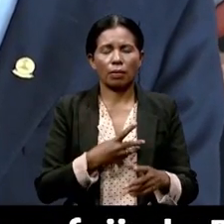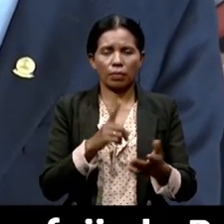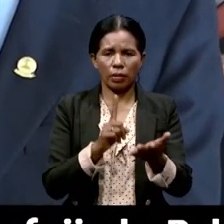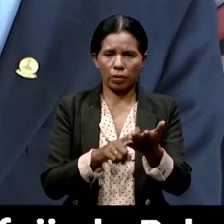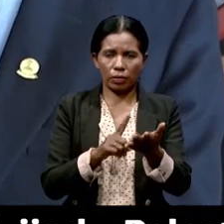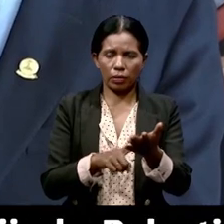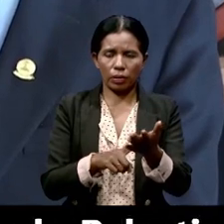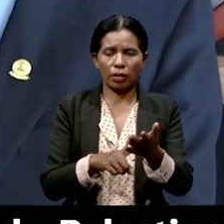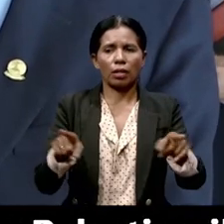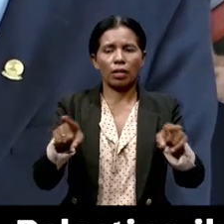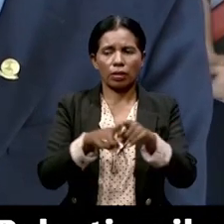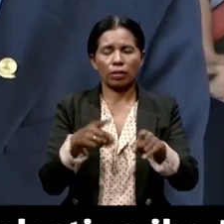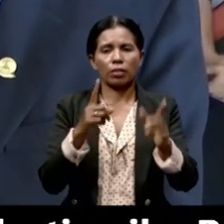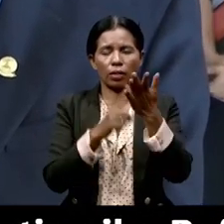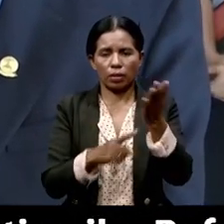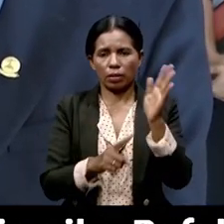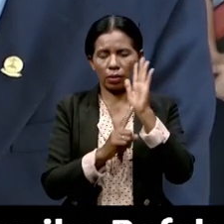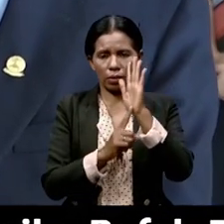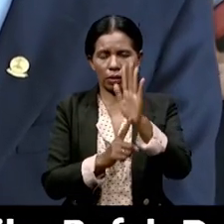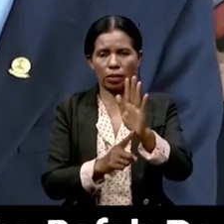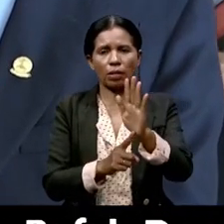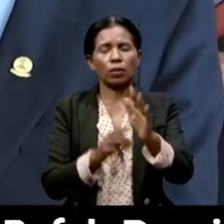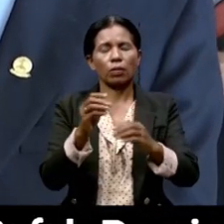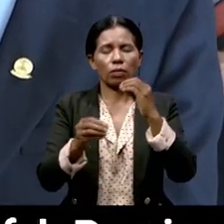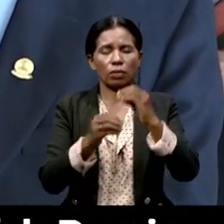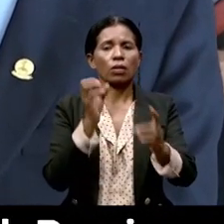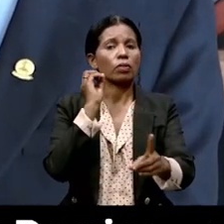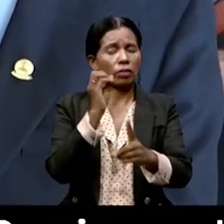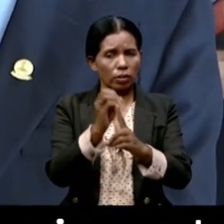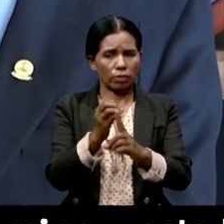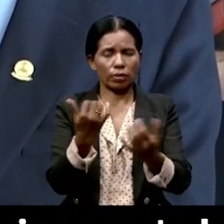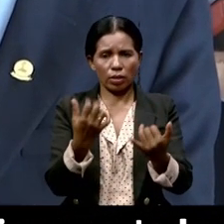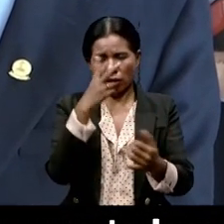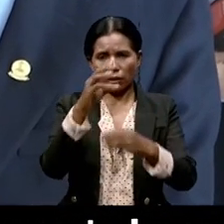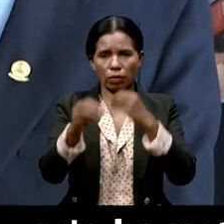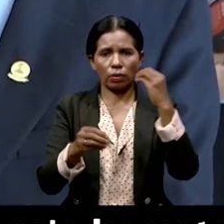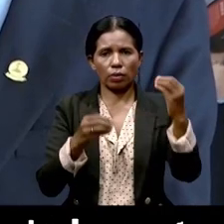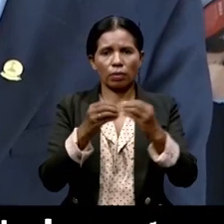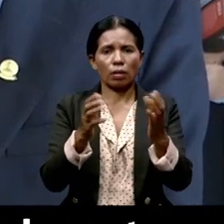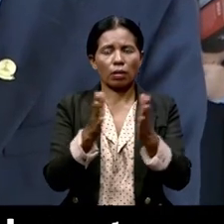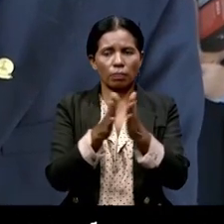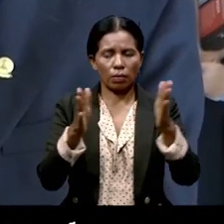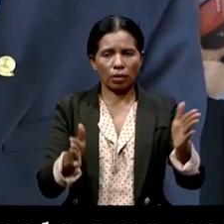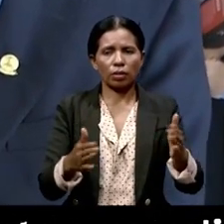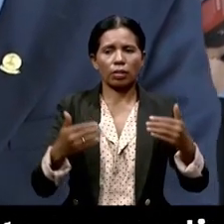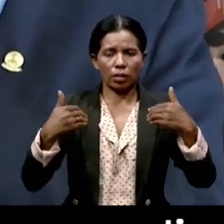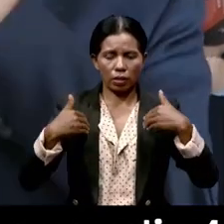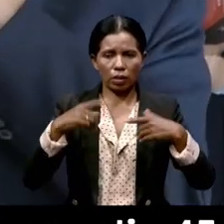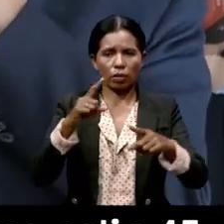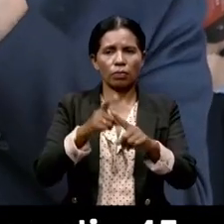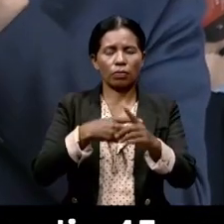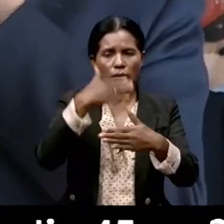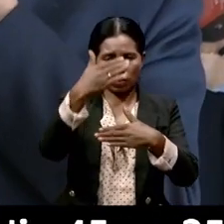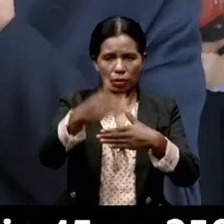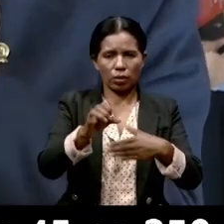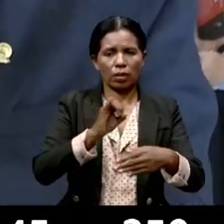hosted. Hani sangohin sa ida magsu excelensi hato na kata ko objetivo ida ne atu hare ko na ba eventu bot ne be magsi acontece ya fulangoi hani